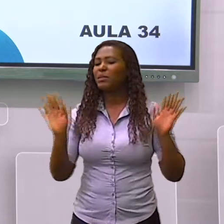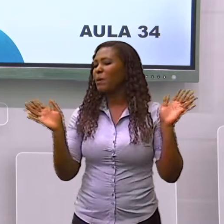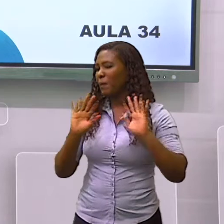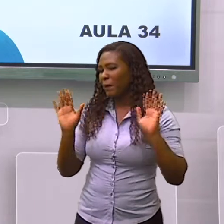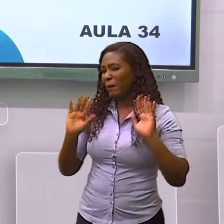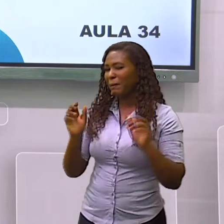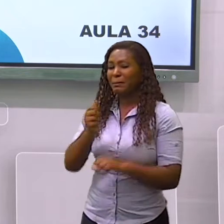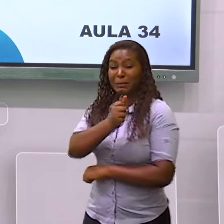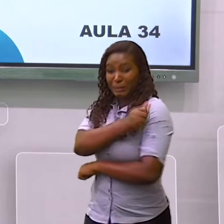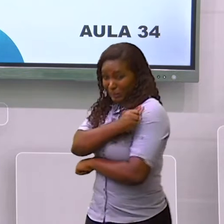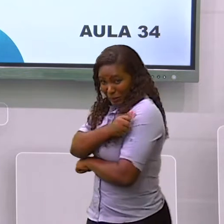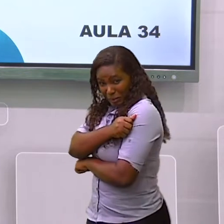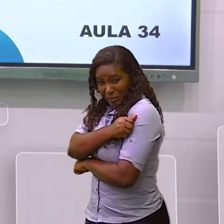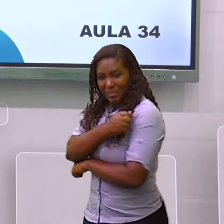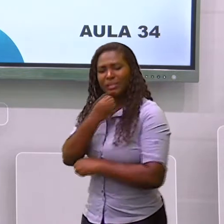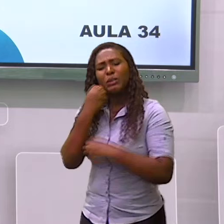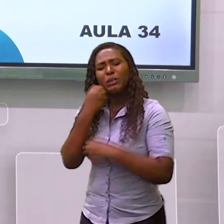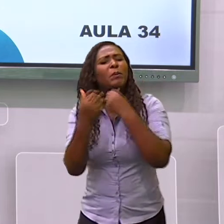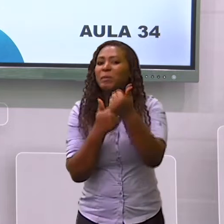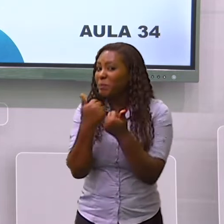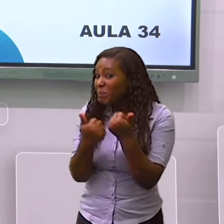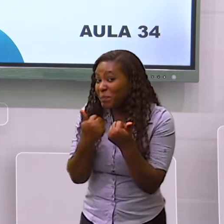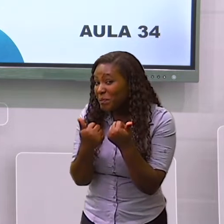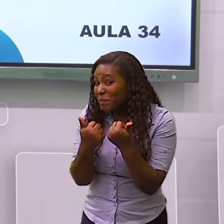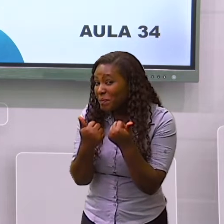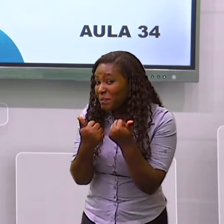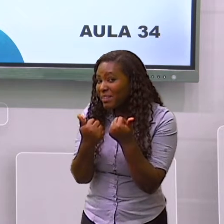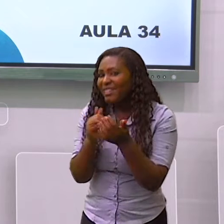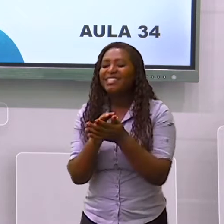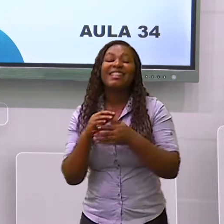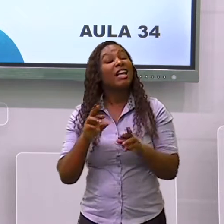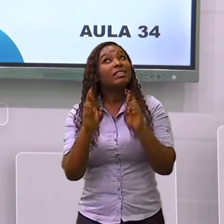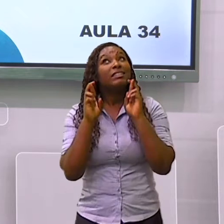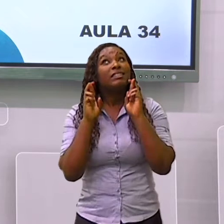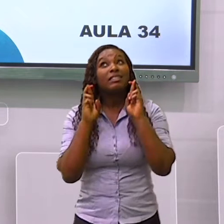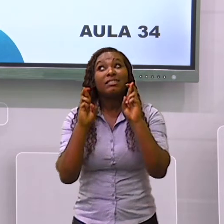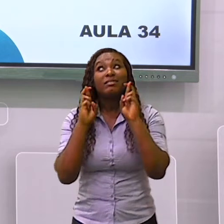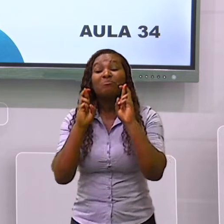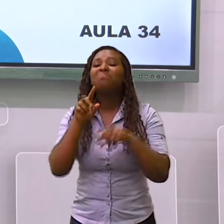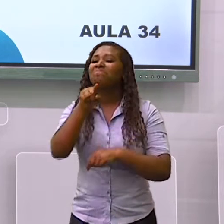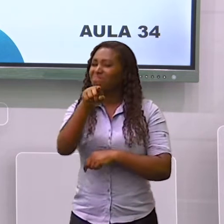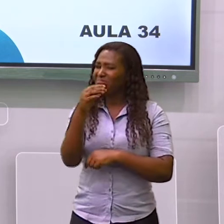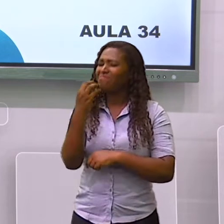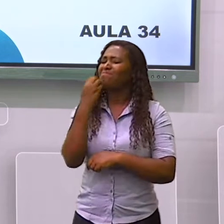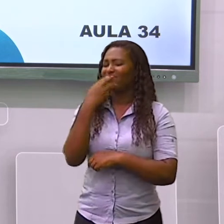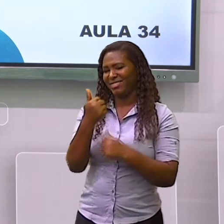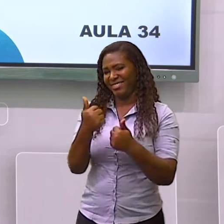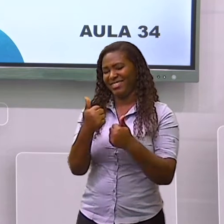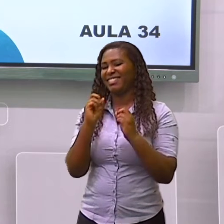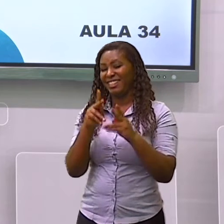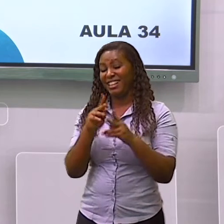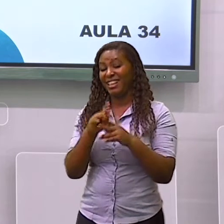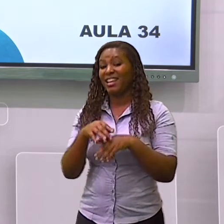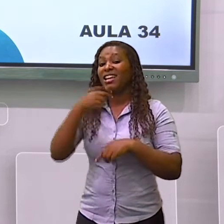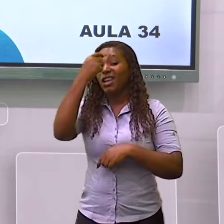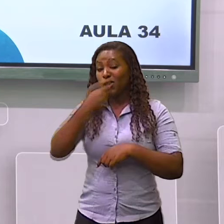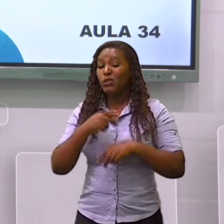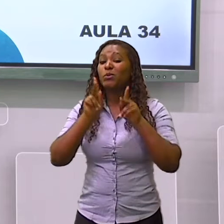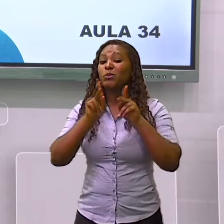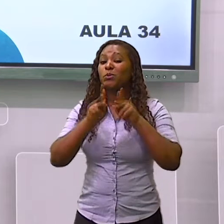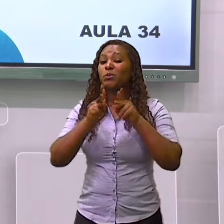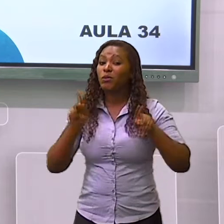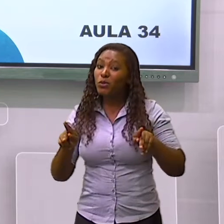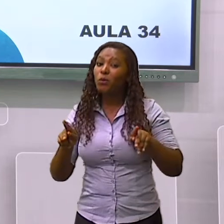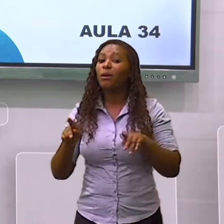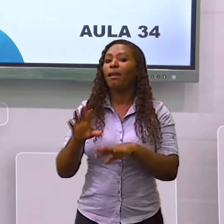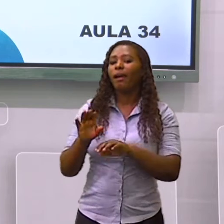Olá, estudantes! Tudo bem com vocês? Espero que sim. Sou a professora Gisele da EJA,